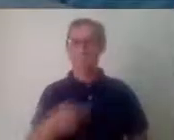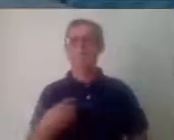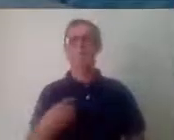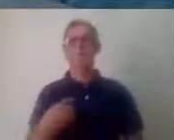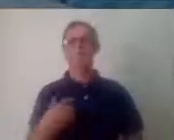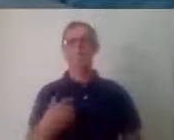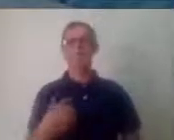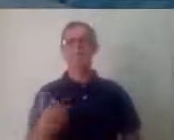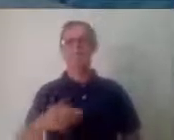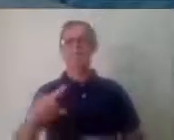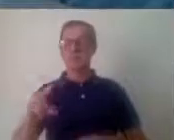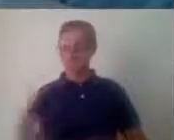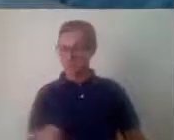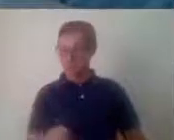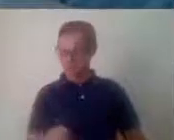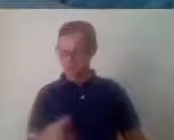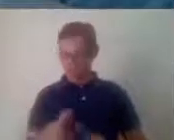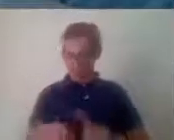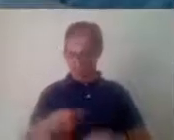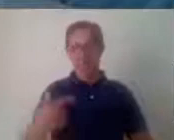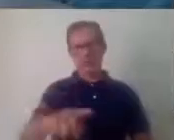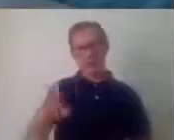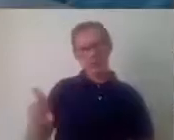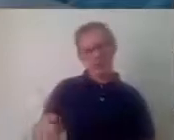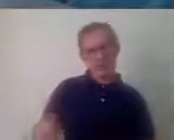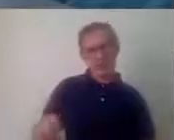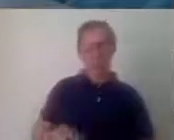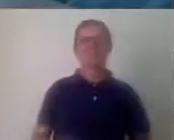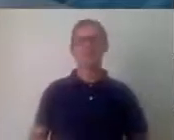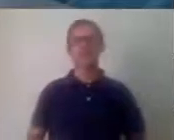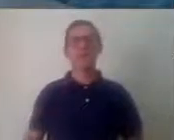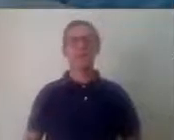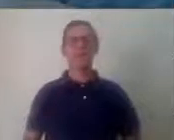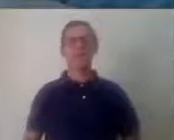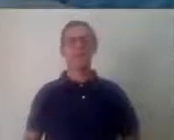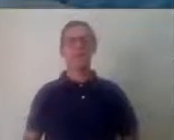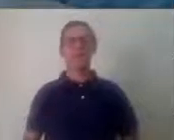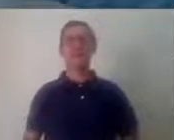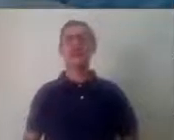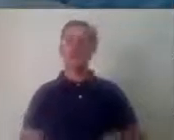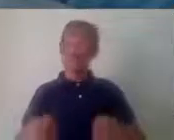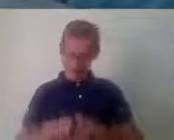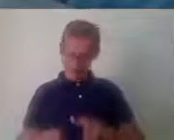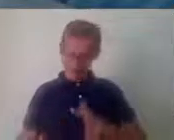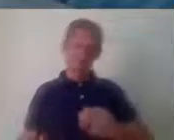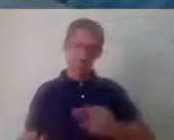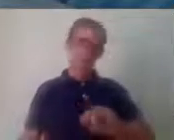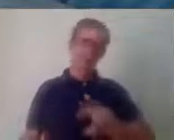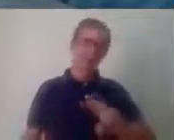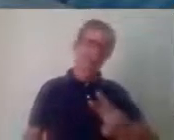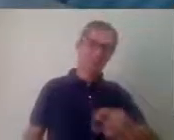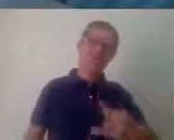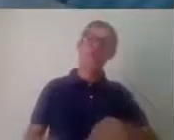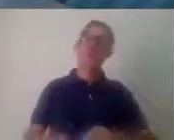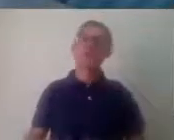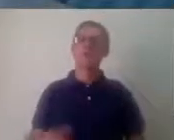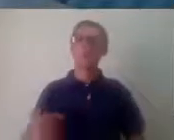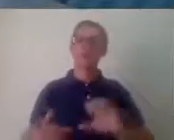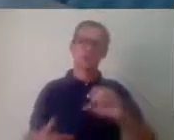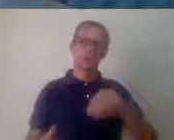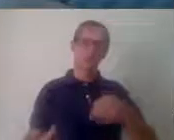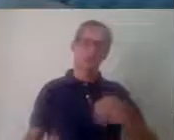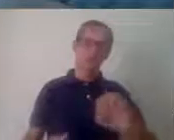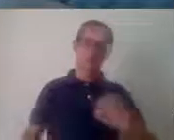a outra variável. Se eu estou integrando em relação a uma variável, a outra ela é considerada como uma constante.